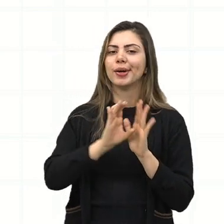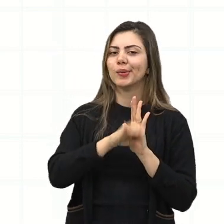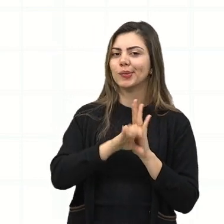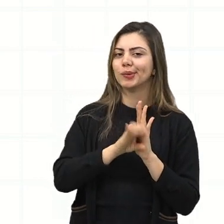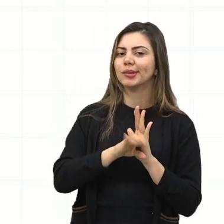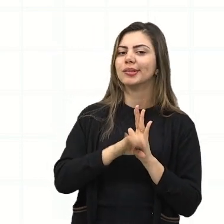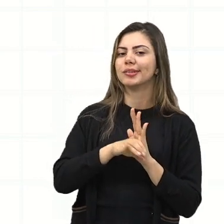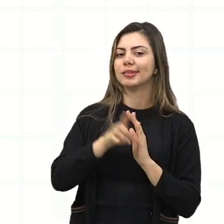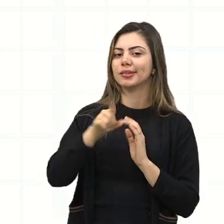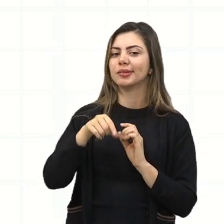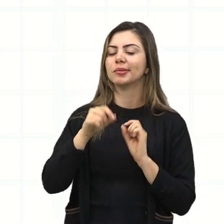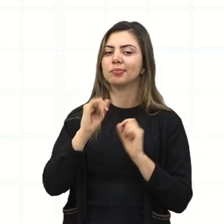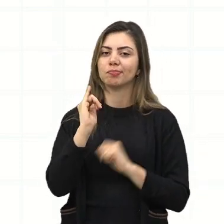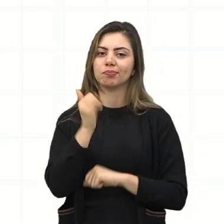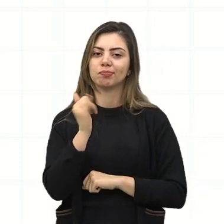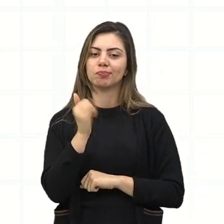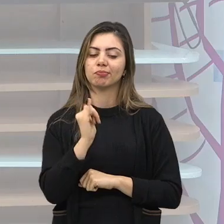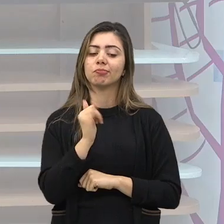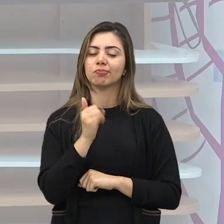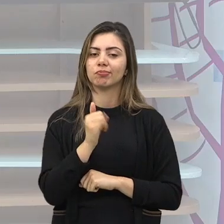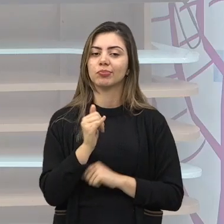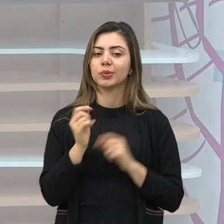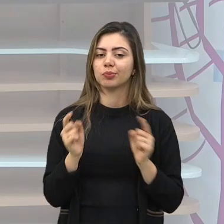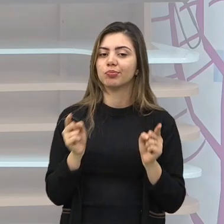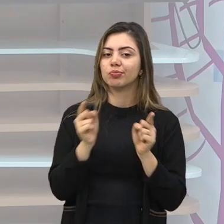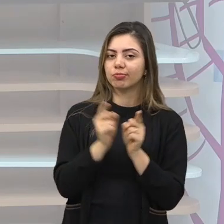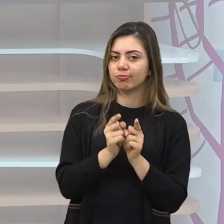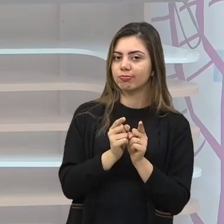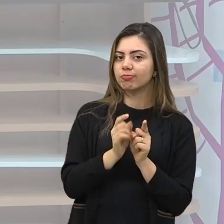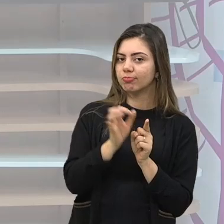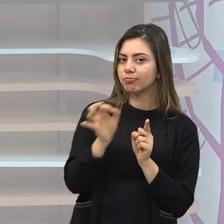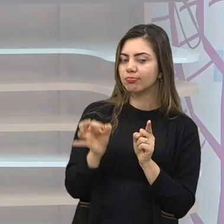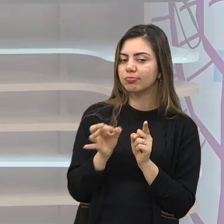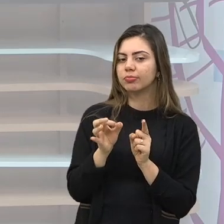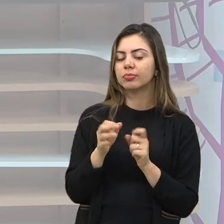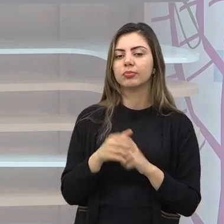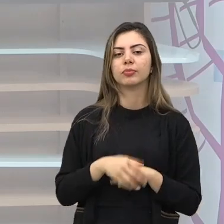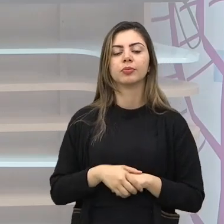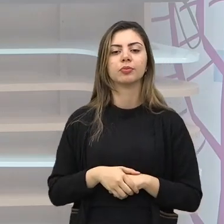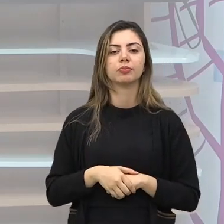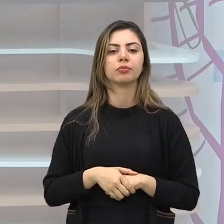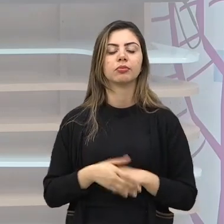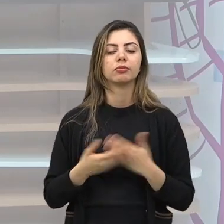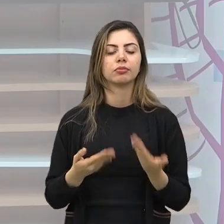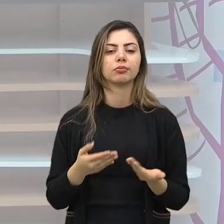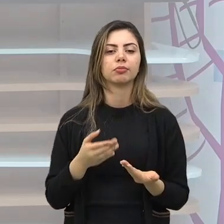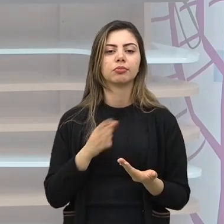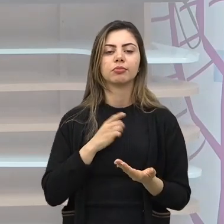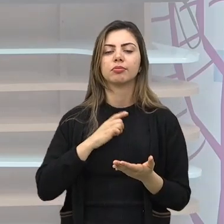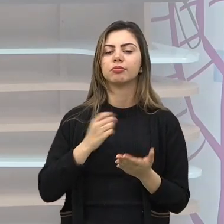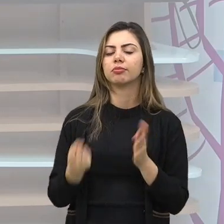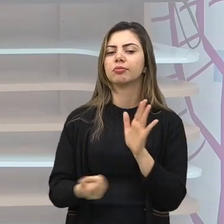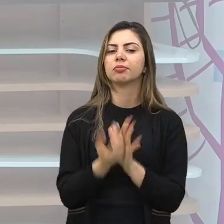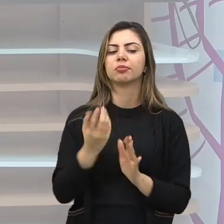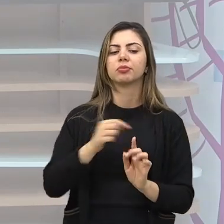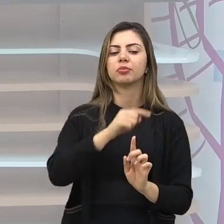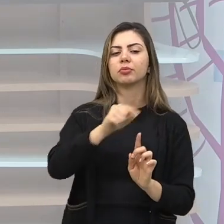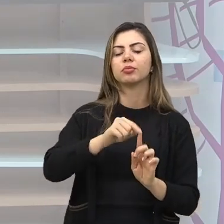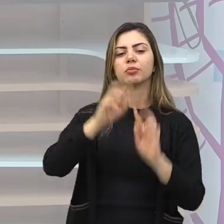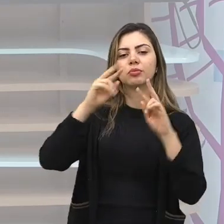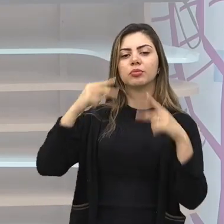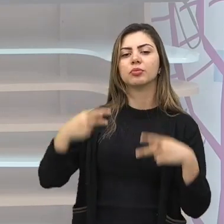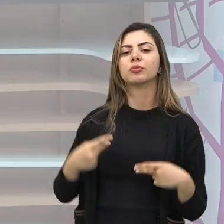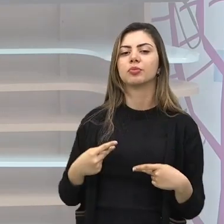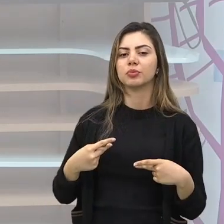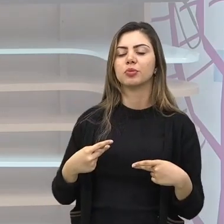definição de narrativa curta, certinho, e ele nasce também de uma necessidade humana. Quem